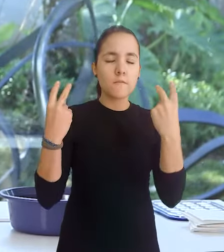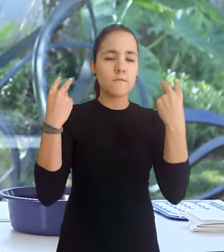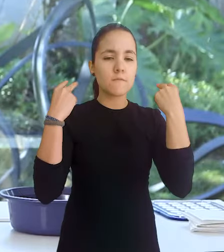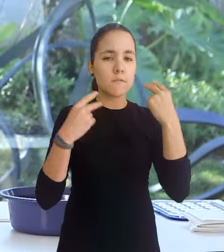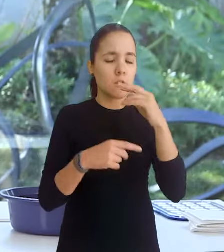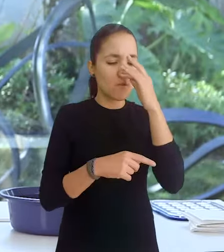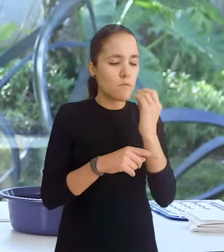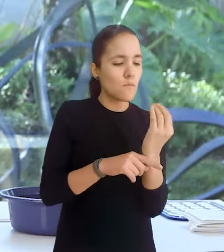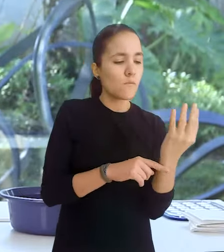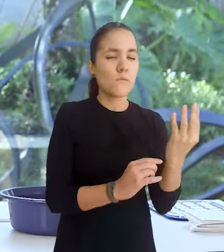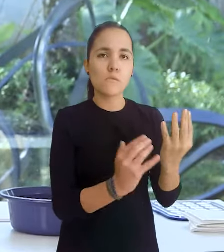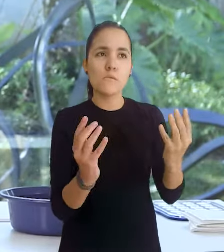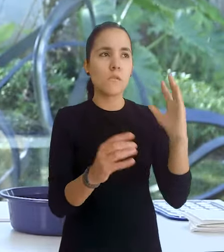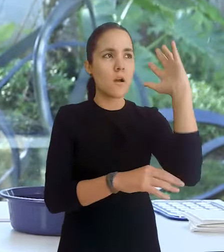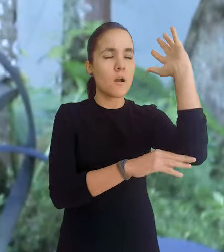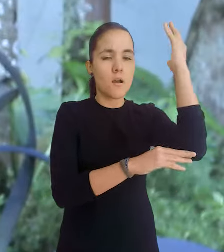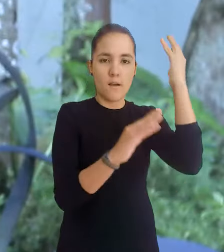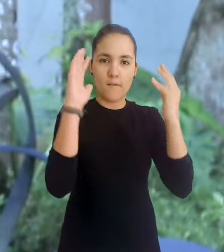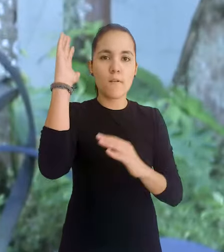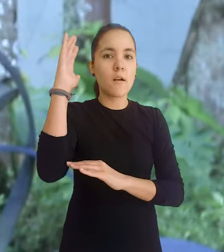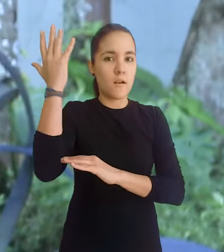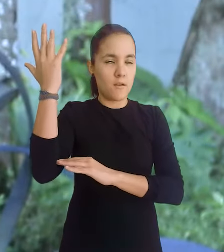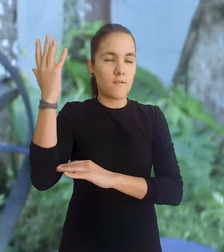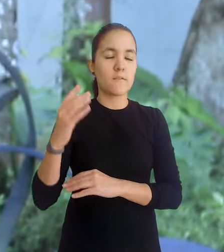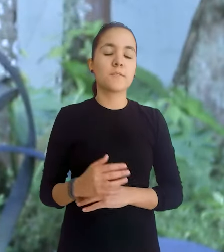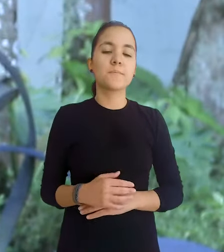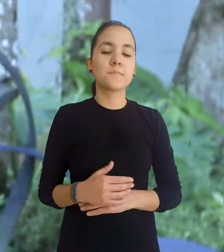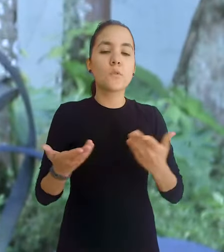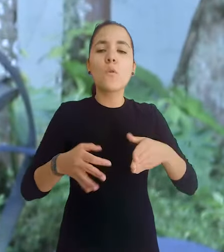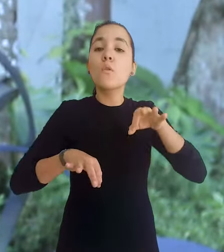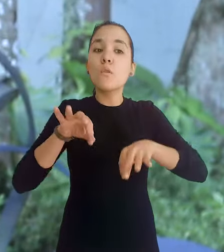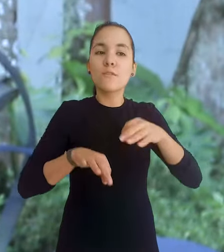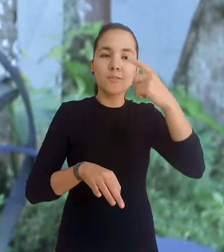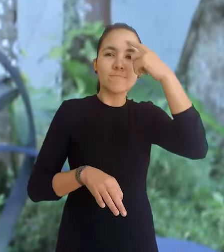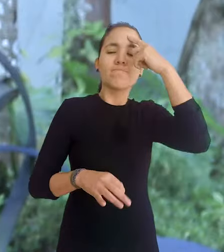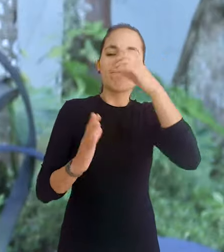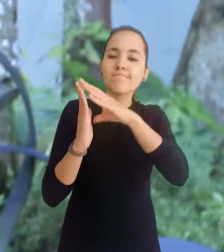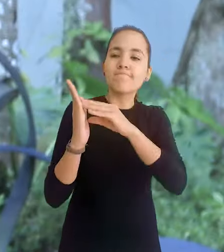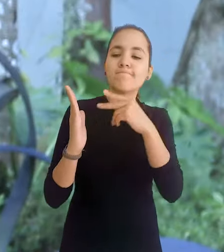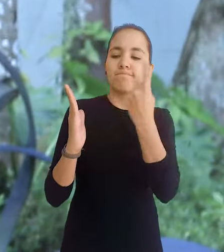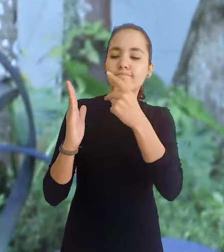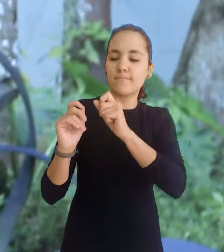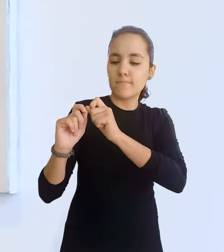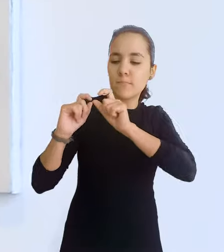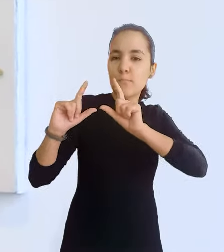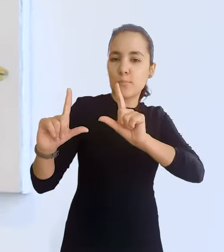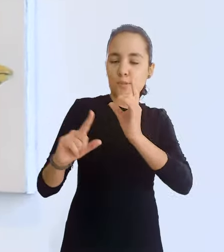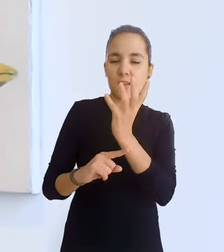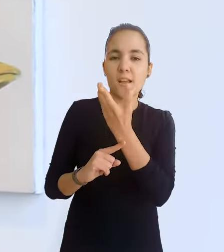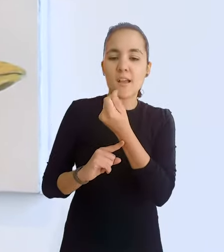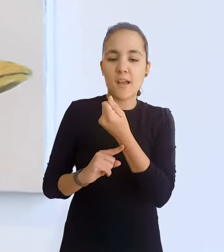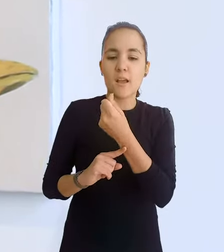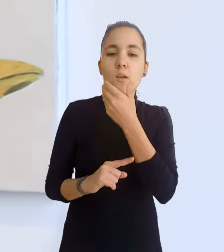com folhagens rasteiras e algumas árvores. A oficina de hoje se inspira na exposição Breve, de Rodrigo Bivar,